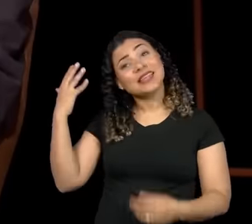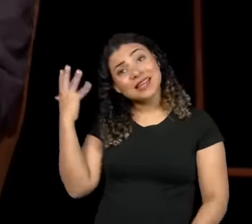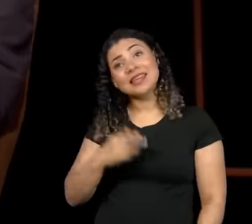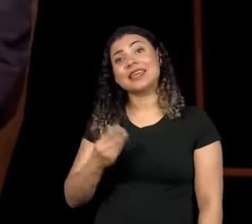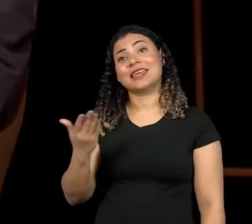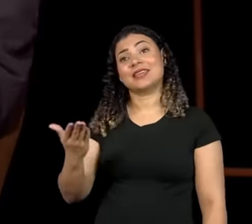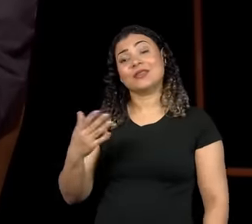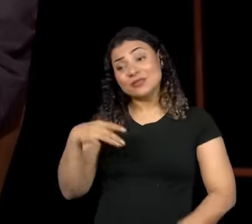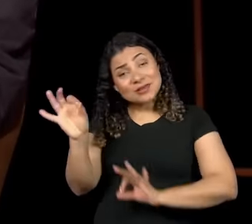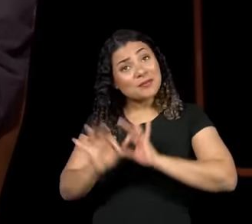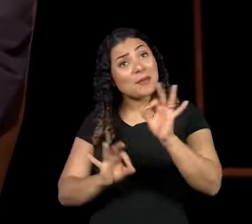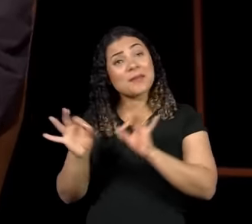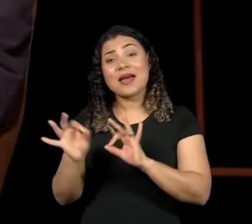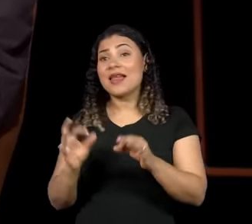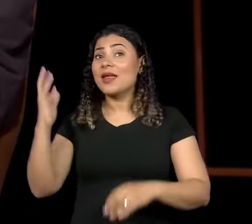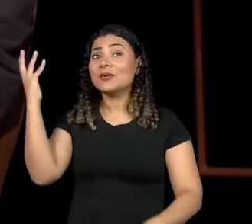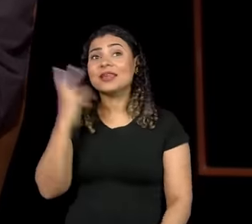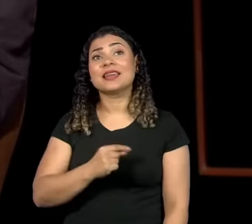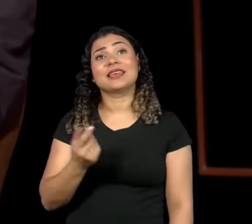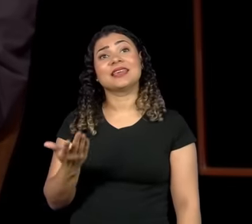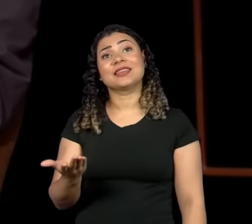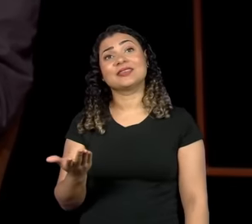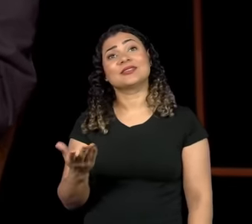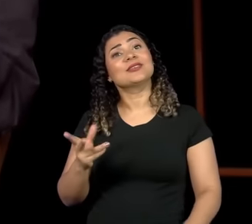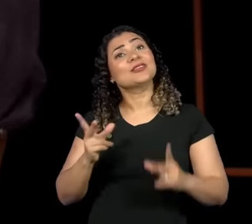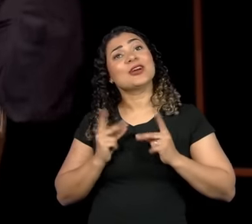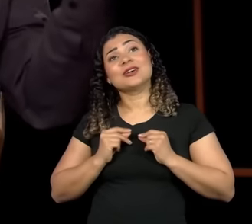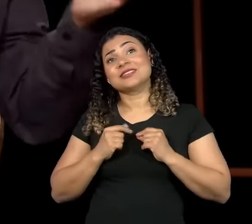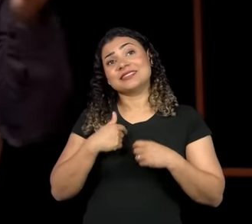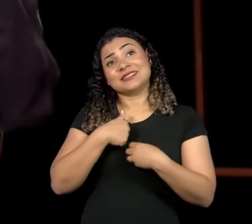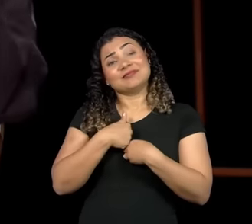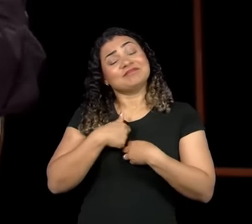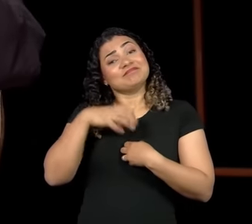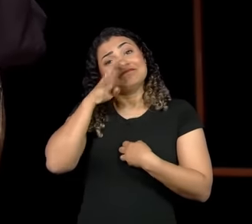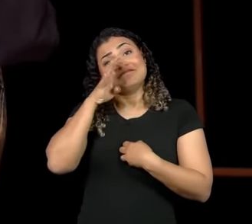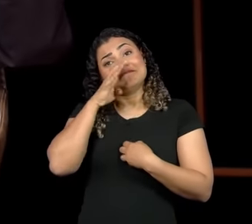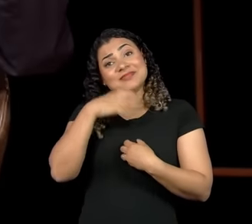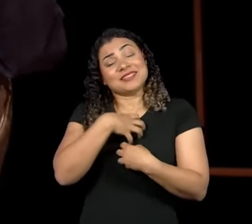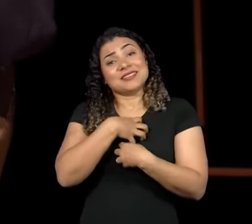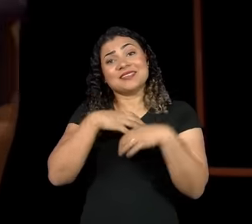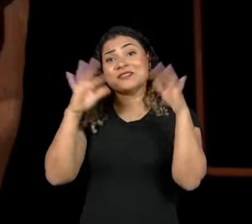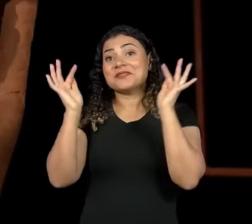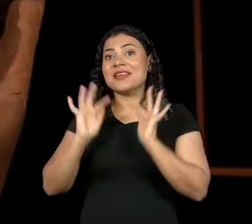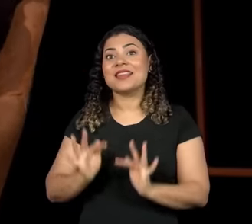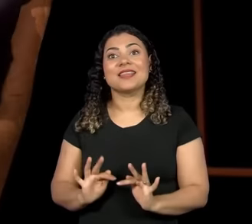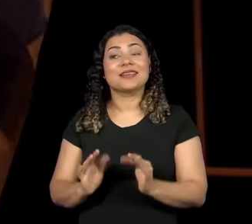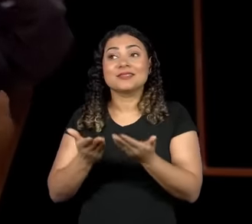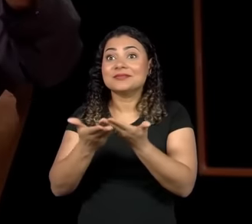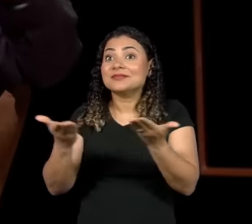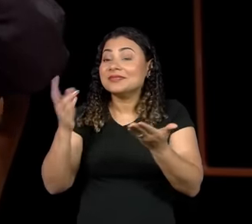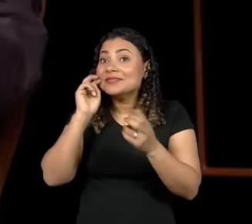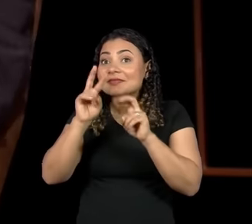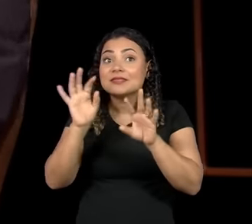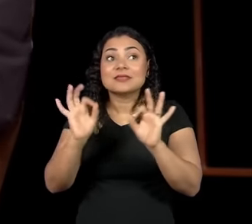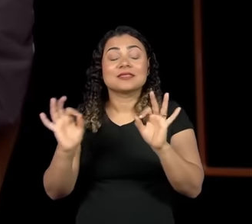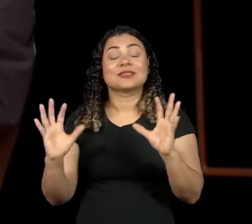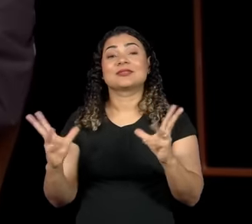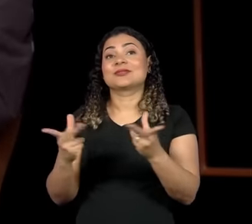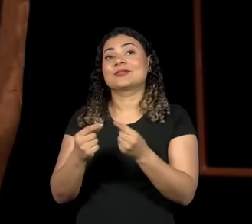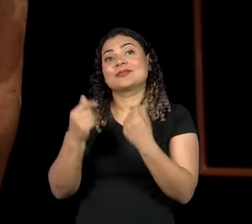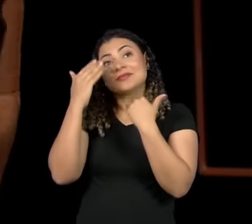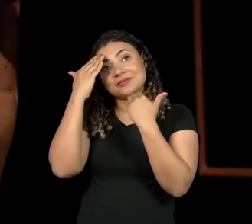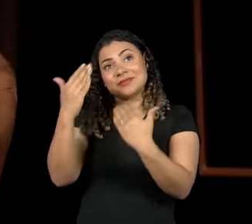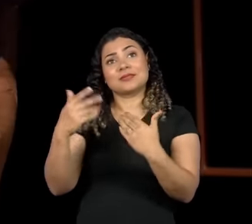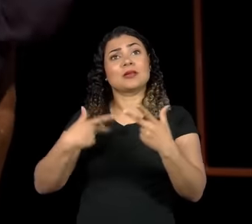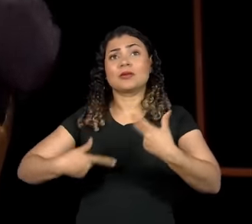bonita que vocês prepararam. Gente, eu tô encantado com tudo que vocês fizeram para mim.